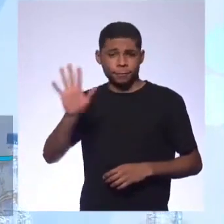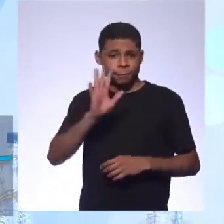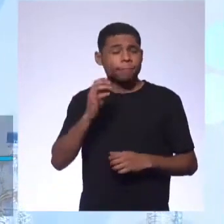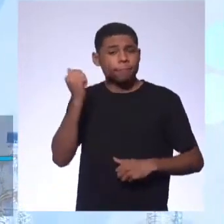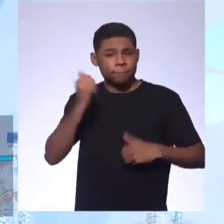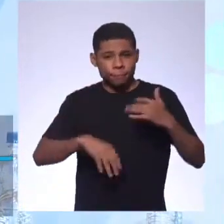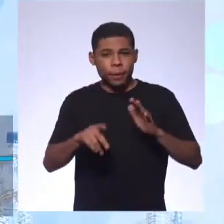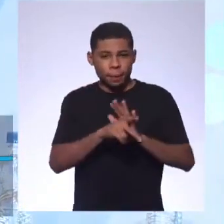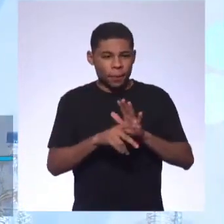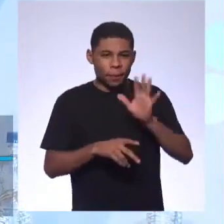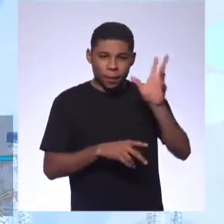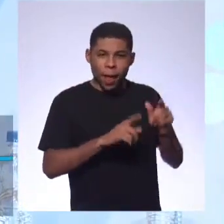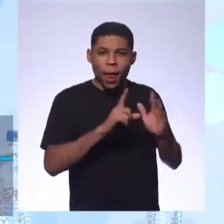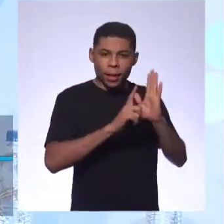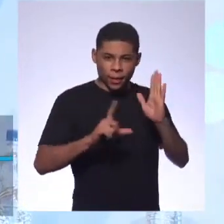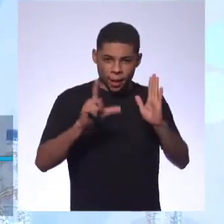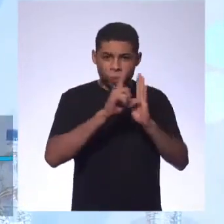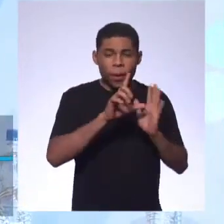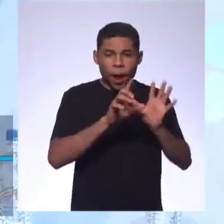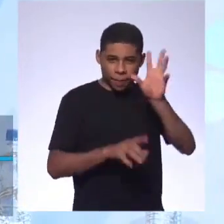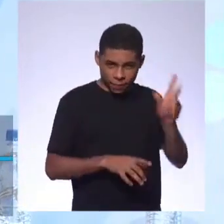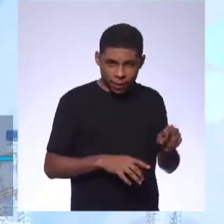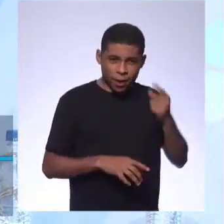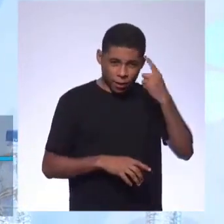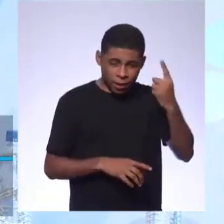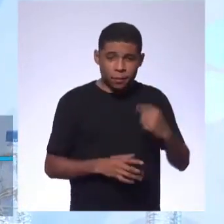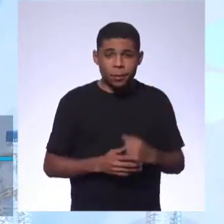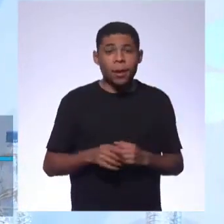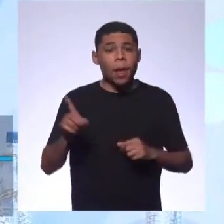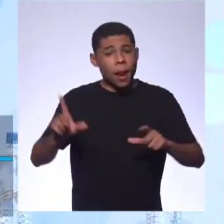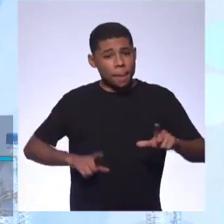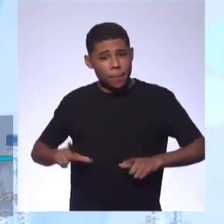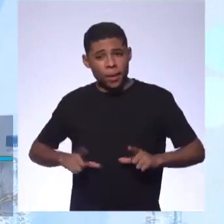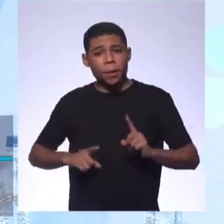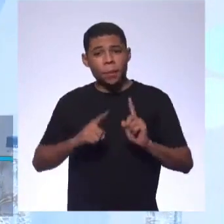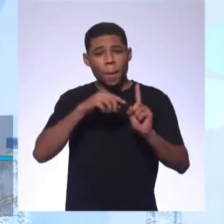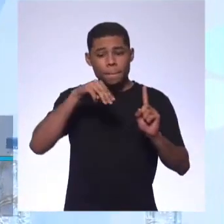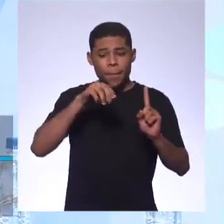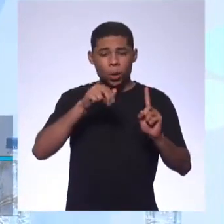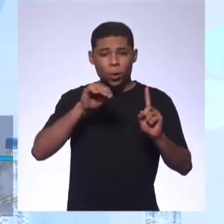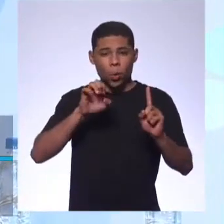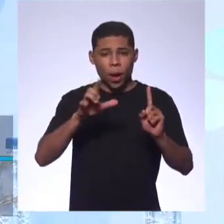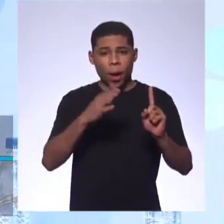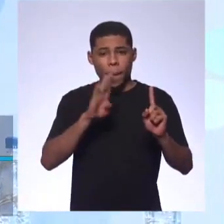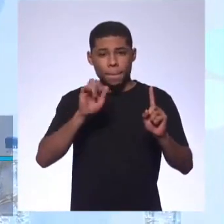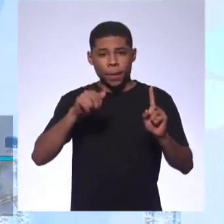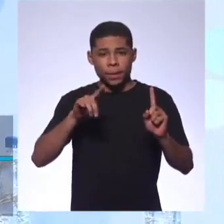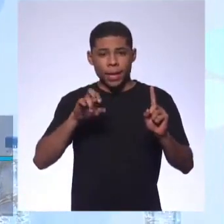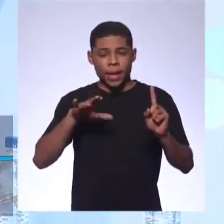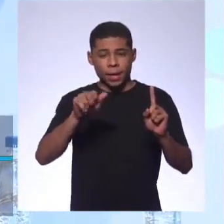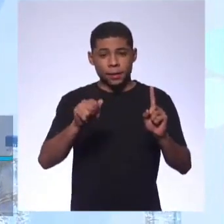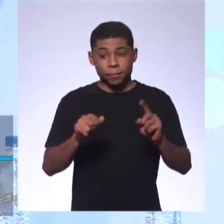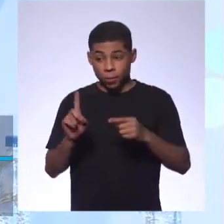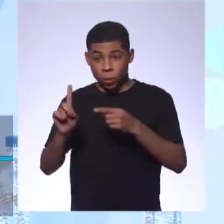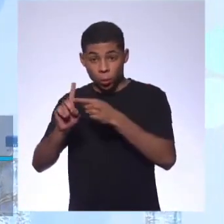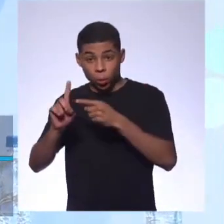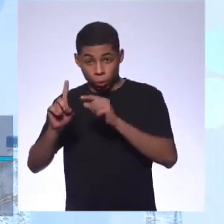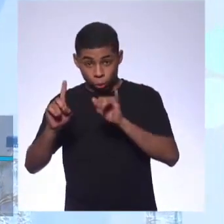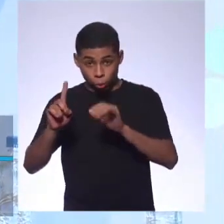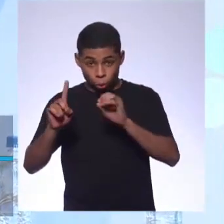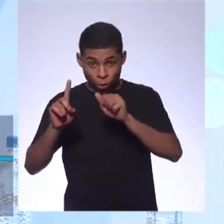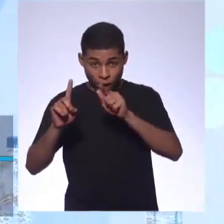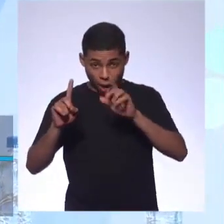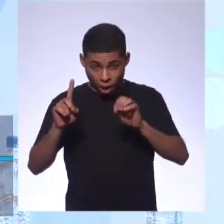literatura africana, vocês se lembram de Mia Couto, e primo de Manuel Bandeira. Então, João Cabral de Melo Neto, ele vivia